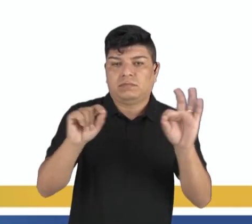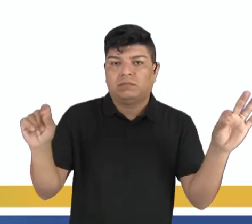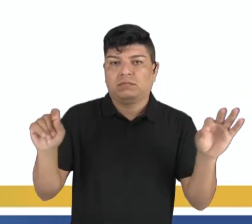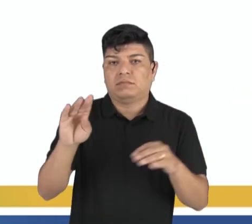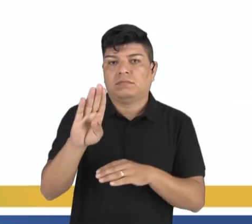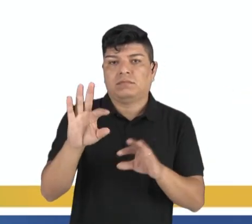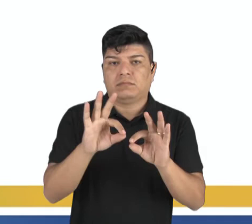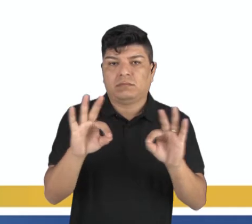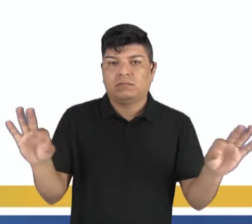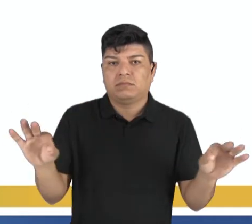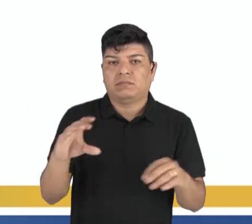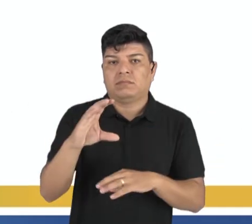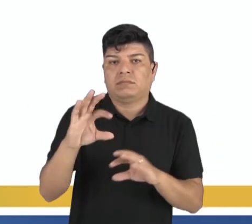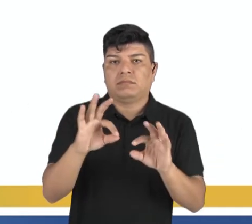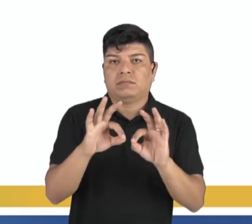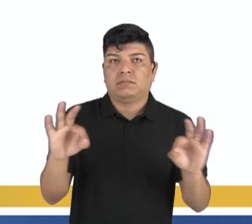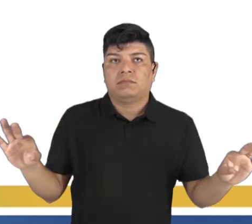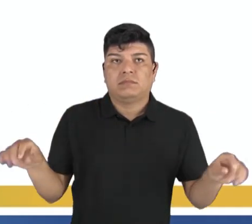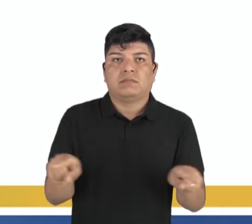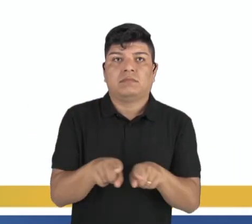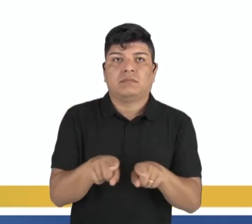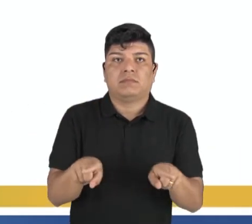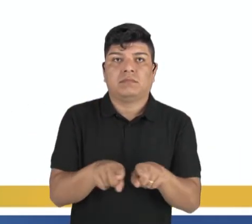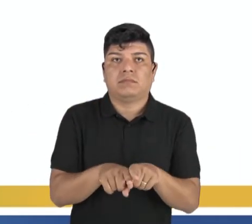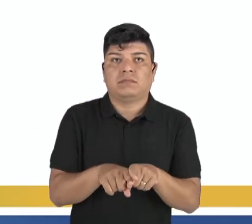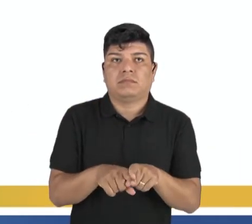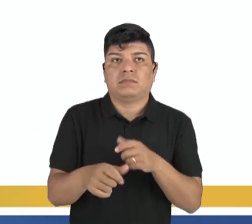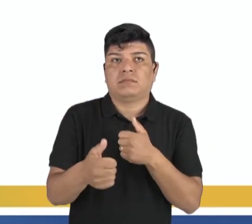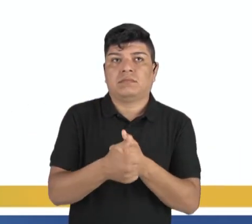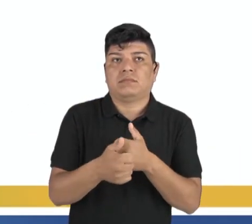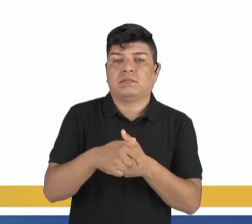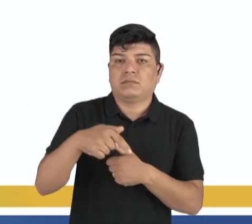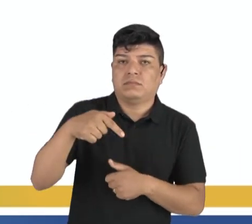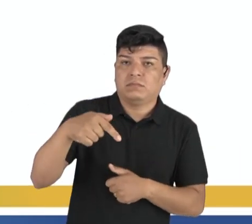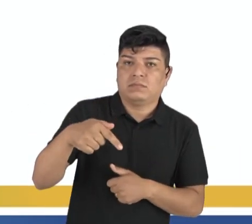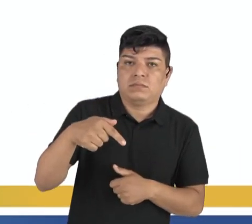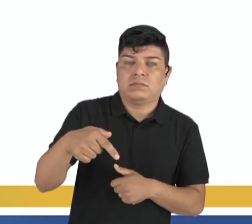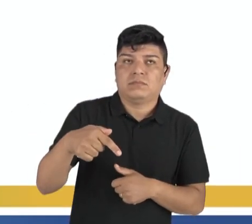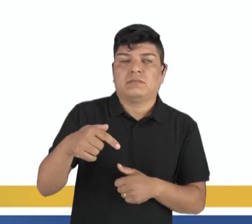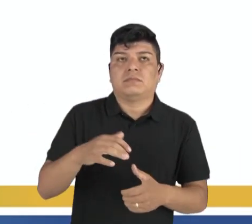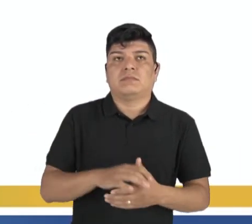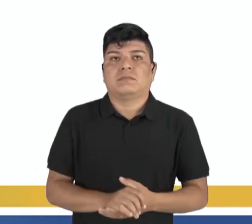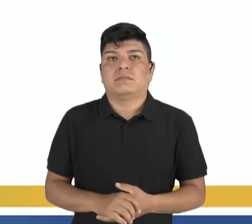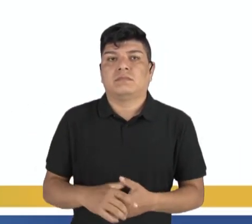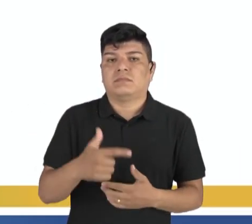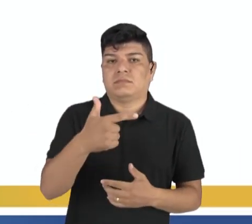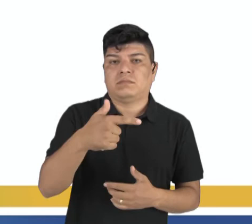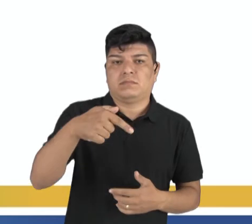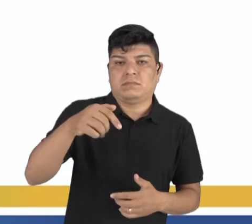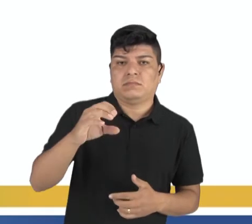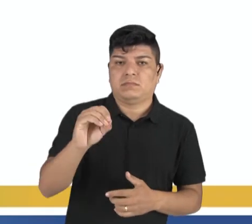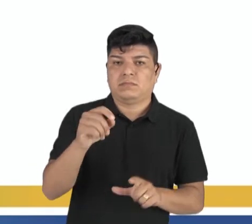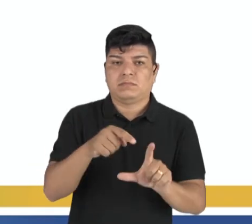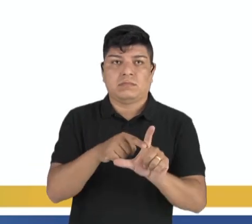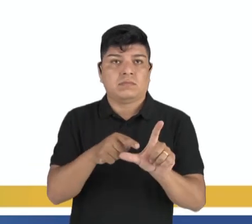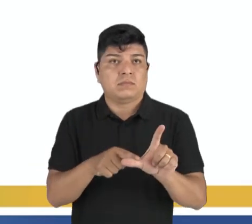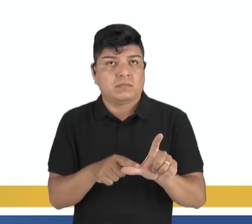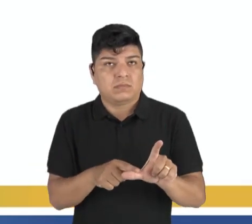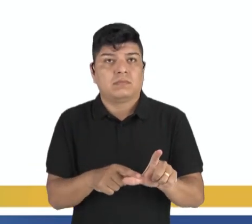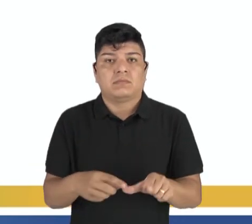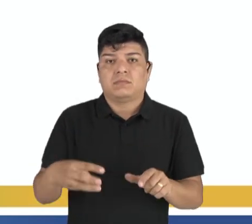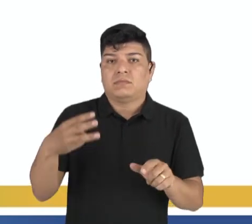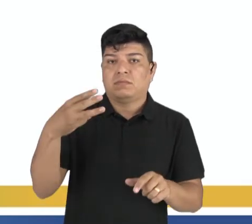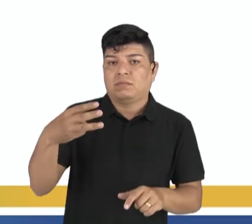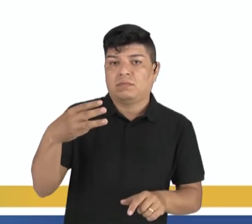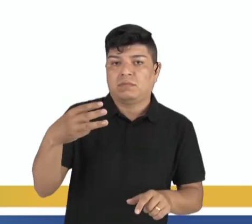velhinho selinho e também agora é o redor do ponto que rotacionei 270 graus ou seja um